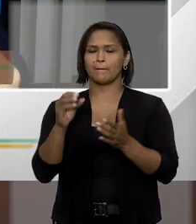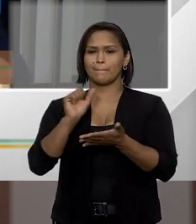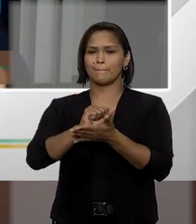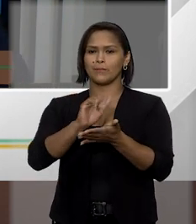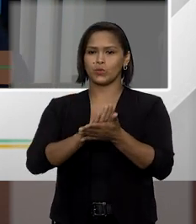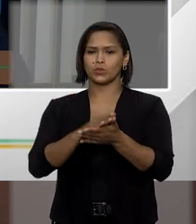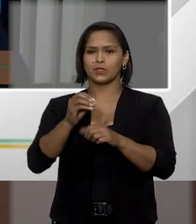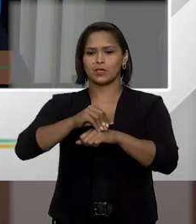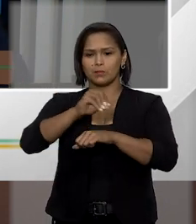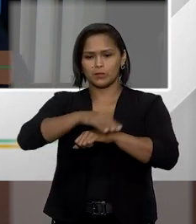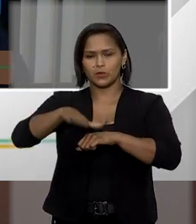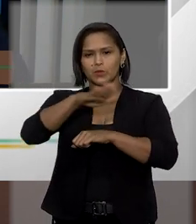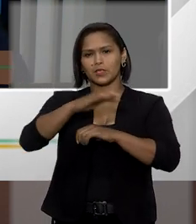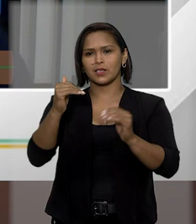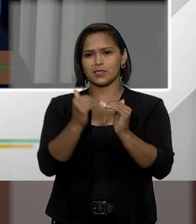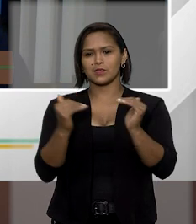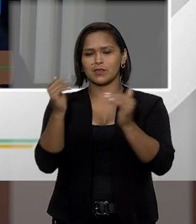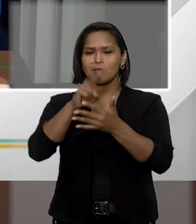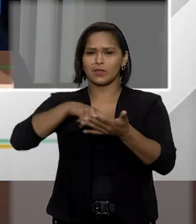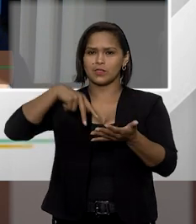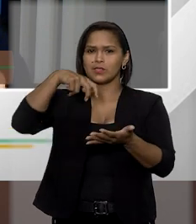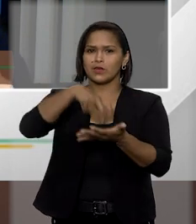multa e publicação extraordinária dessa condenação